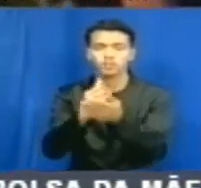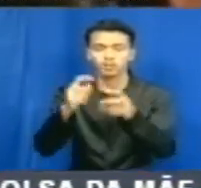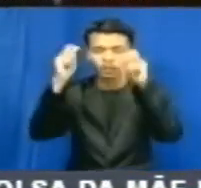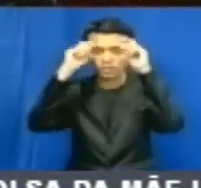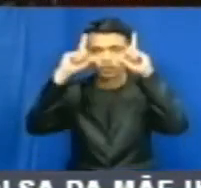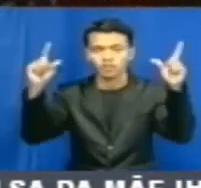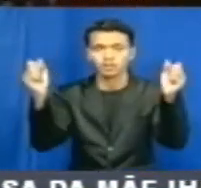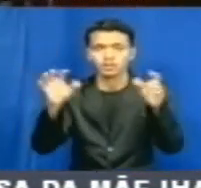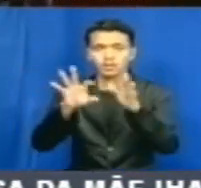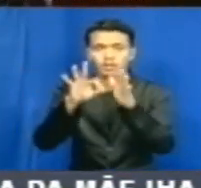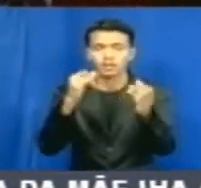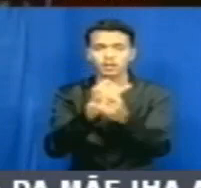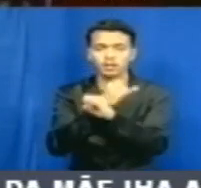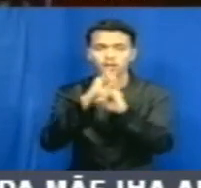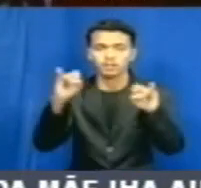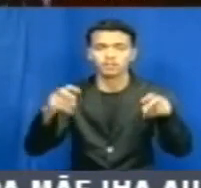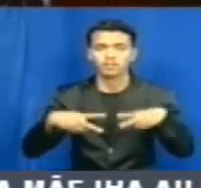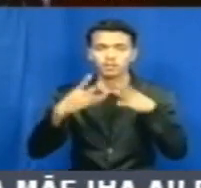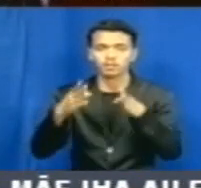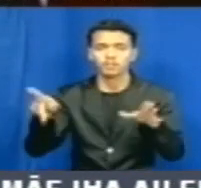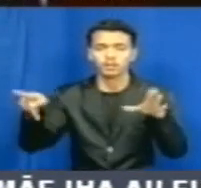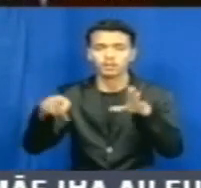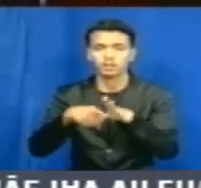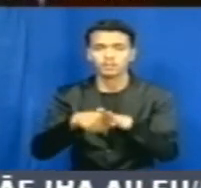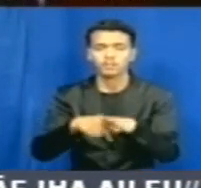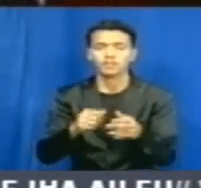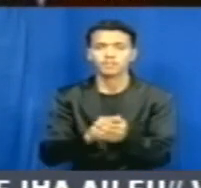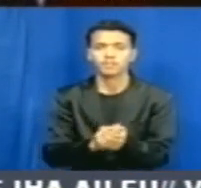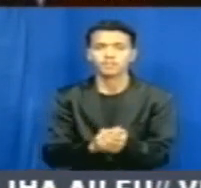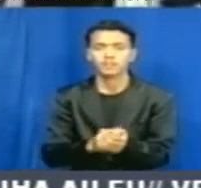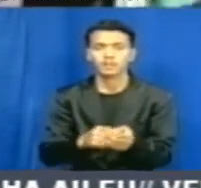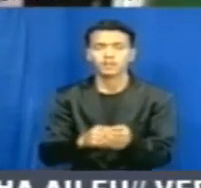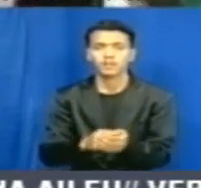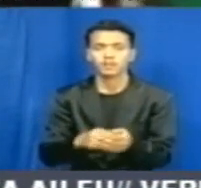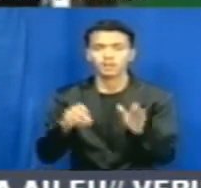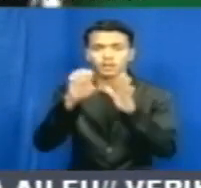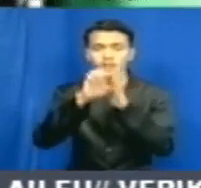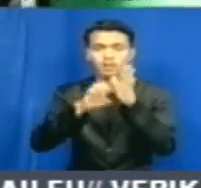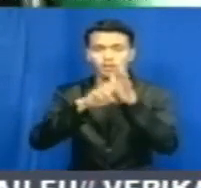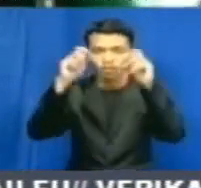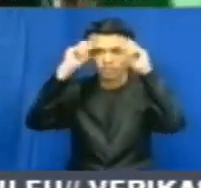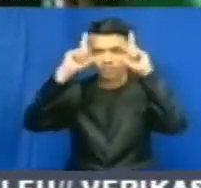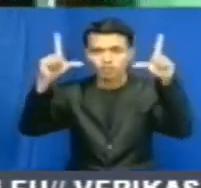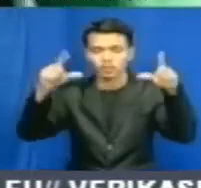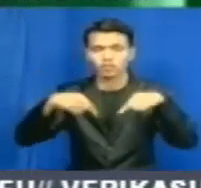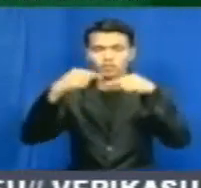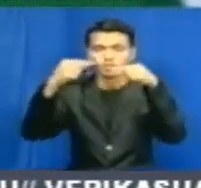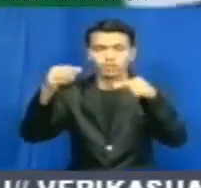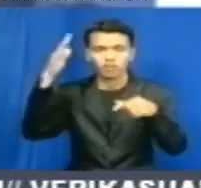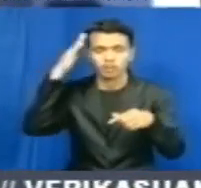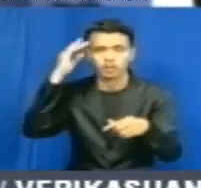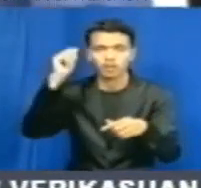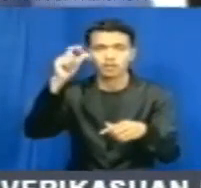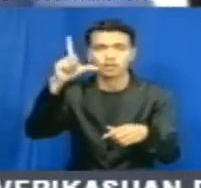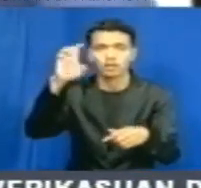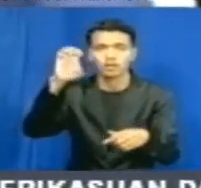ukunrasikan. Saudoso ne participação luta libertação nacional, durante ne Estado Timor-Leste reconhece ona saudoso Alessio da